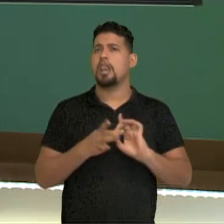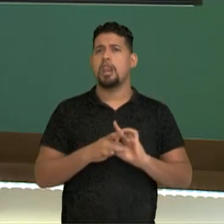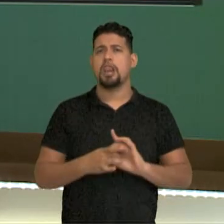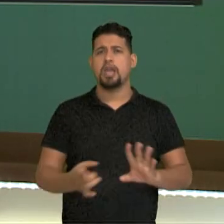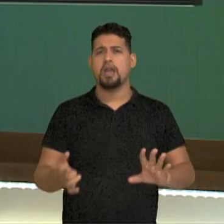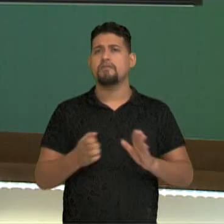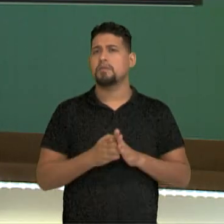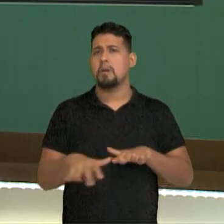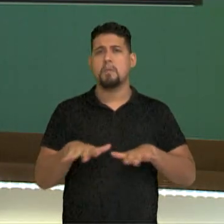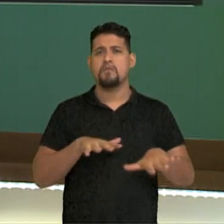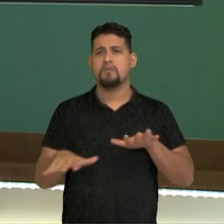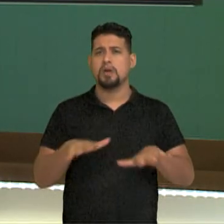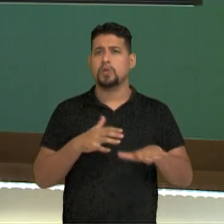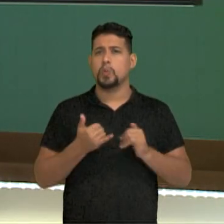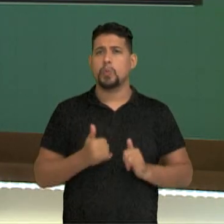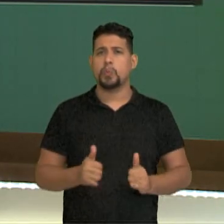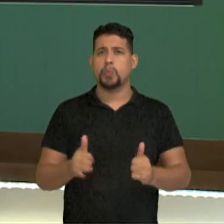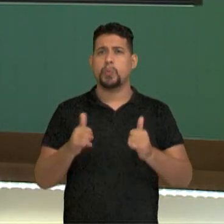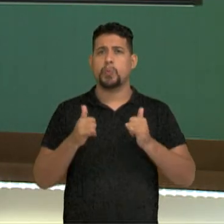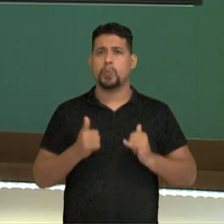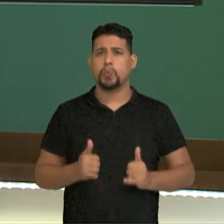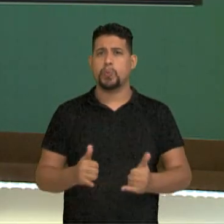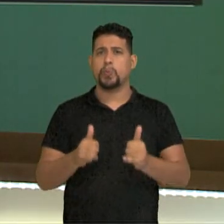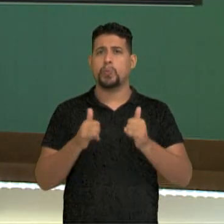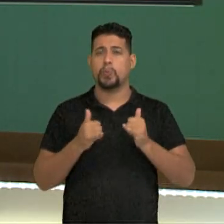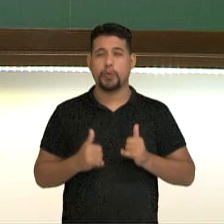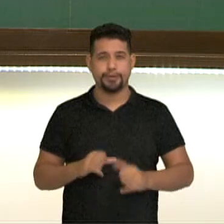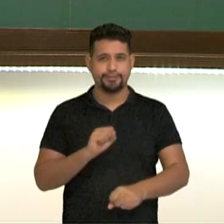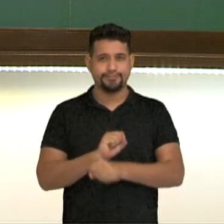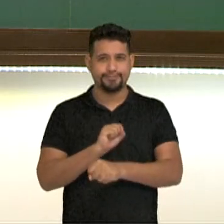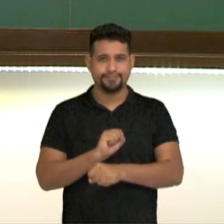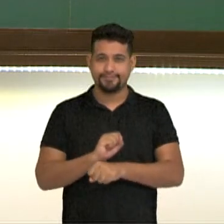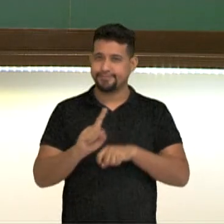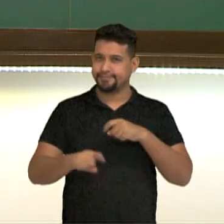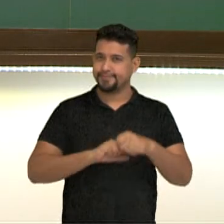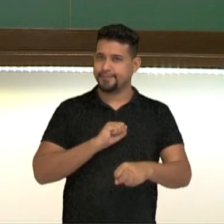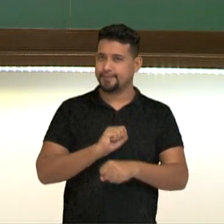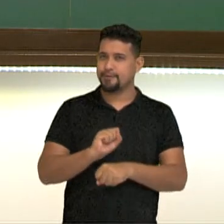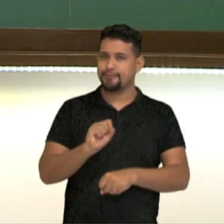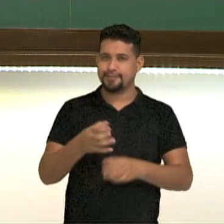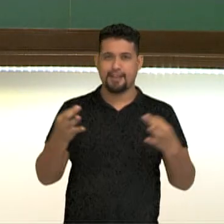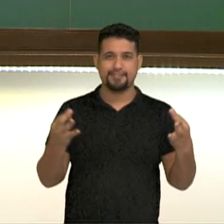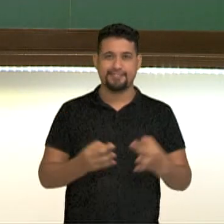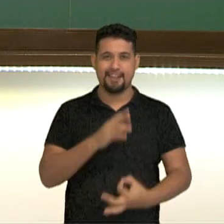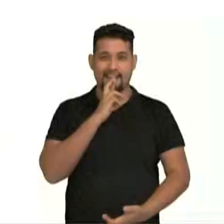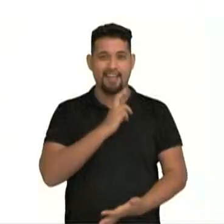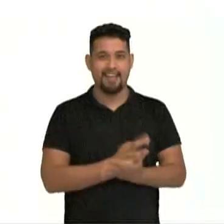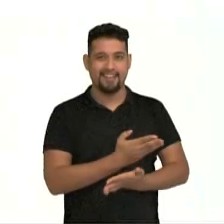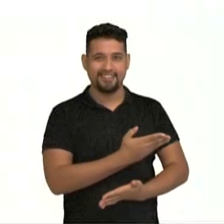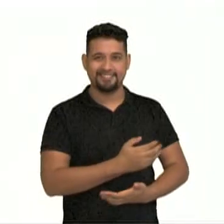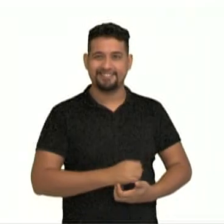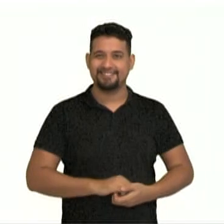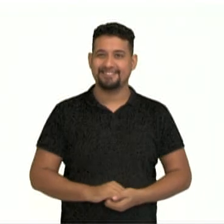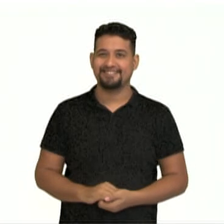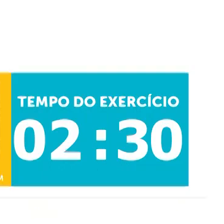se movimentar. Pessoal, vou te dar um tempo e espero que você acerte esse exercício.